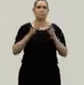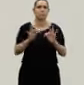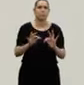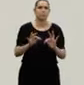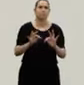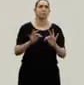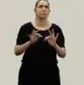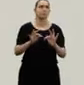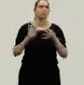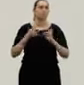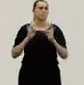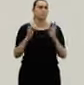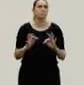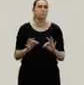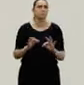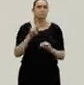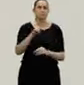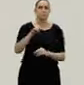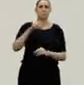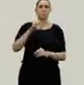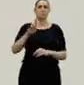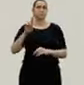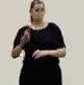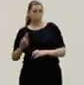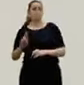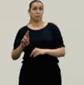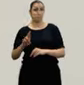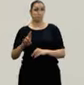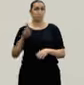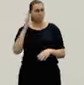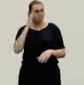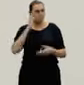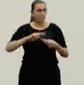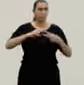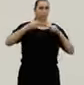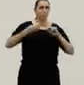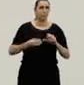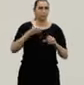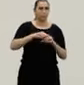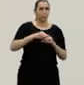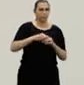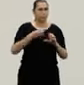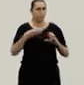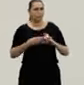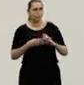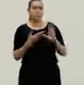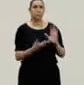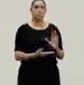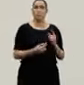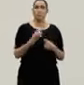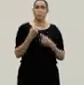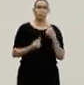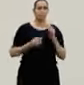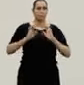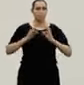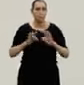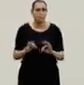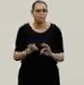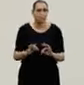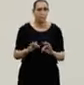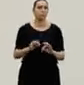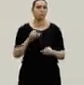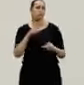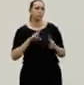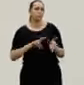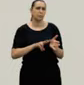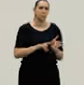faz, técnicas de PCR para detecção do DNA do vírus dentro daquela célula, algumas técnicas para ver se esse